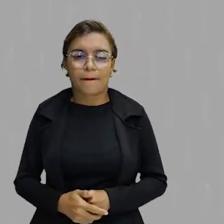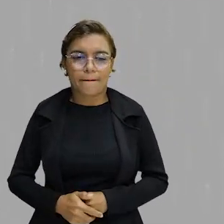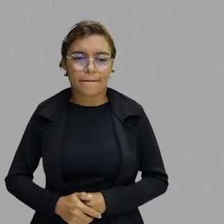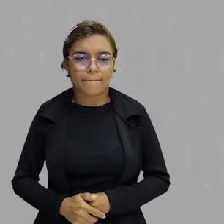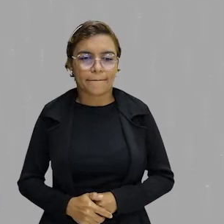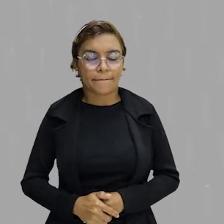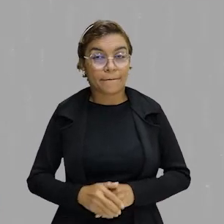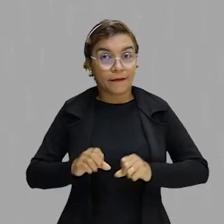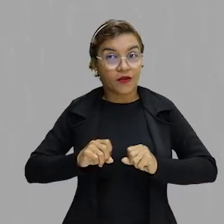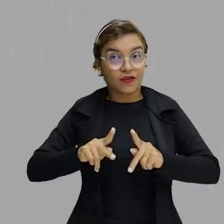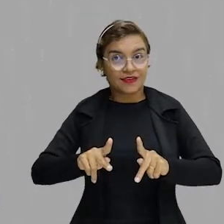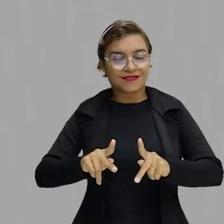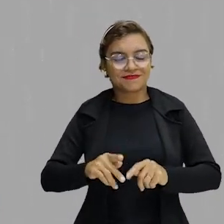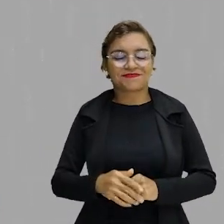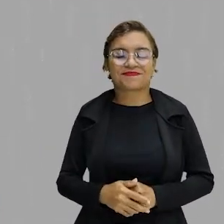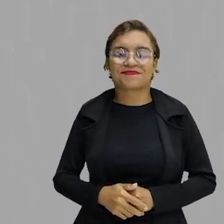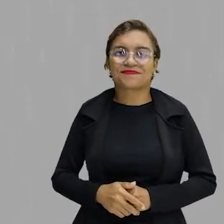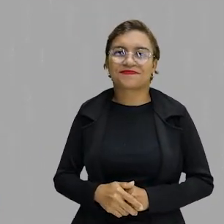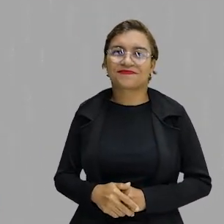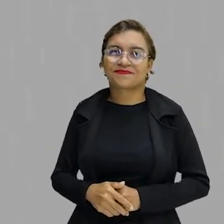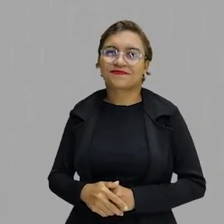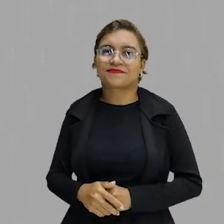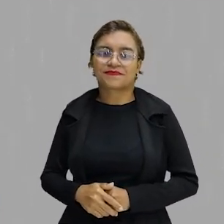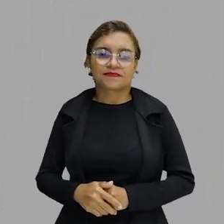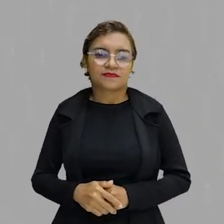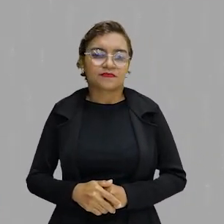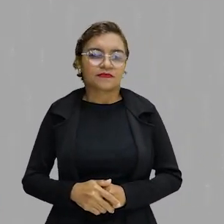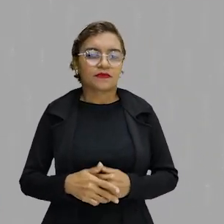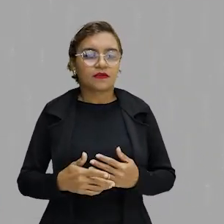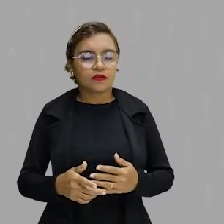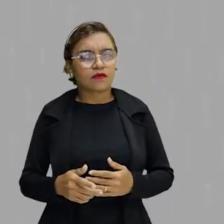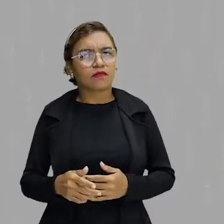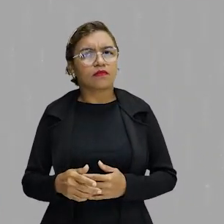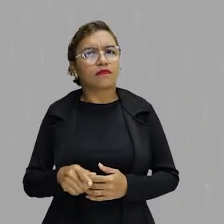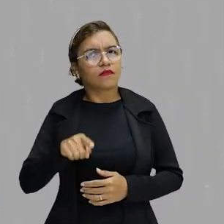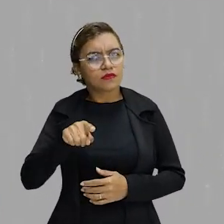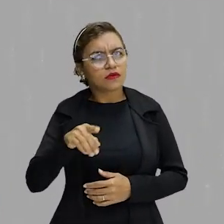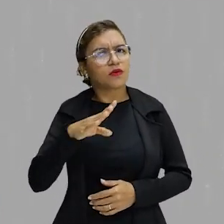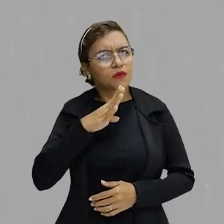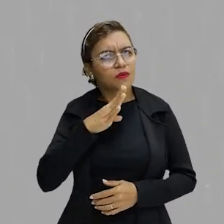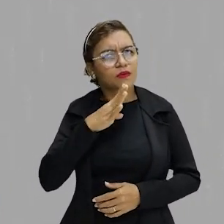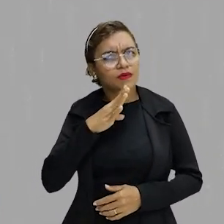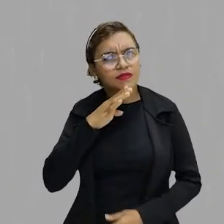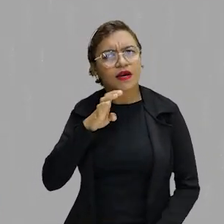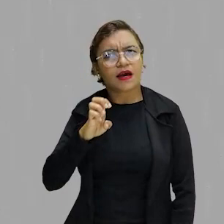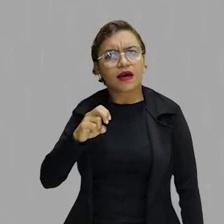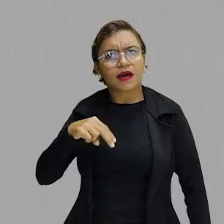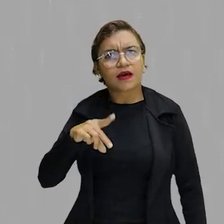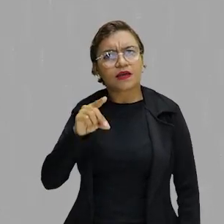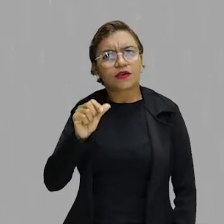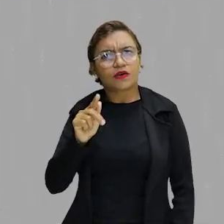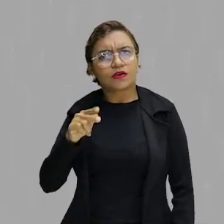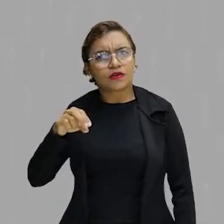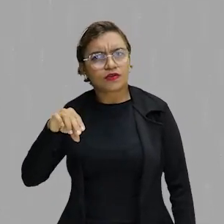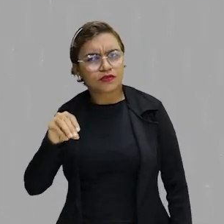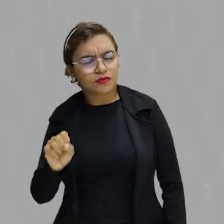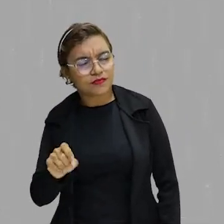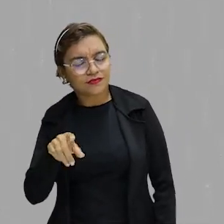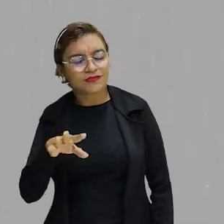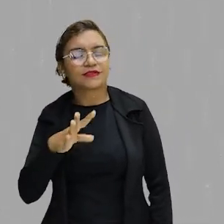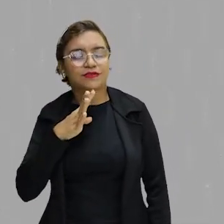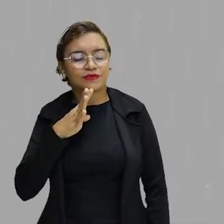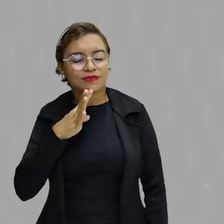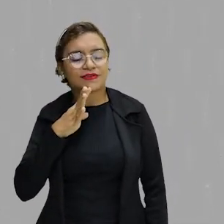antiga. Beleza? Agentes endógenos aí, eu não te falei que tu já conhecia esses agentes endógenos? Beleza, né? Vamos falar dos